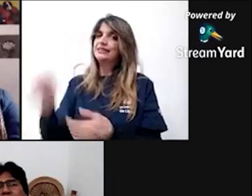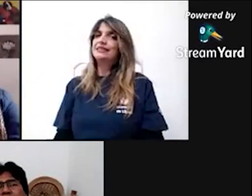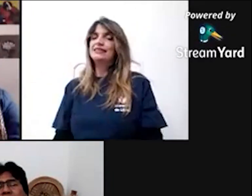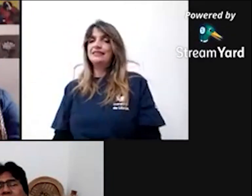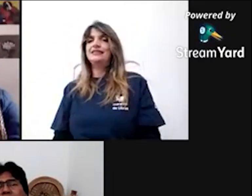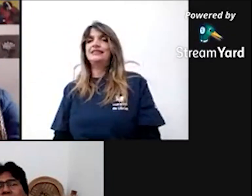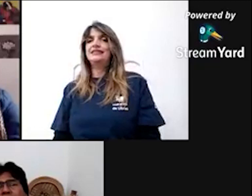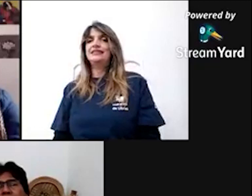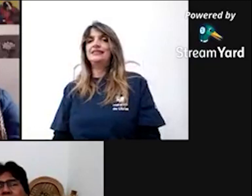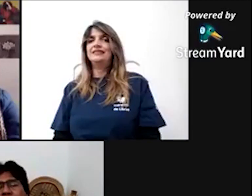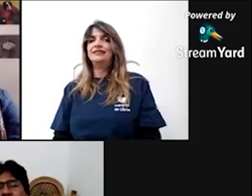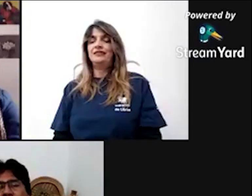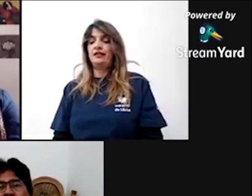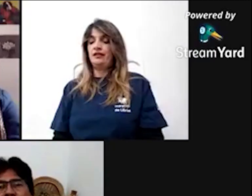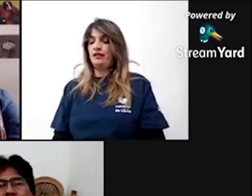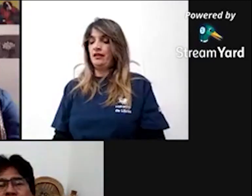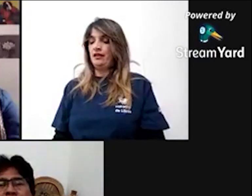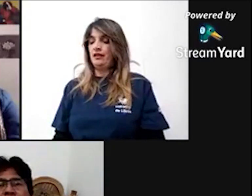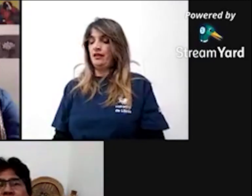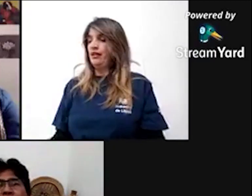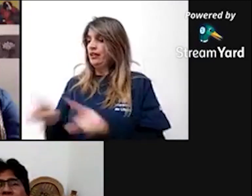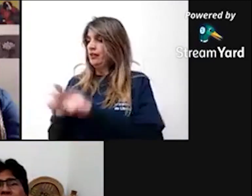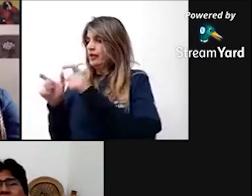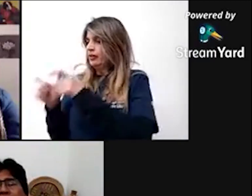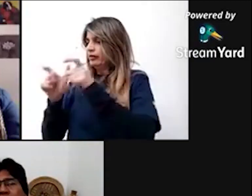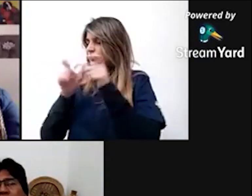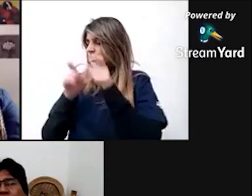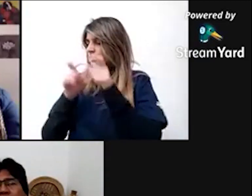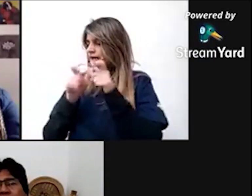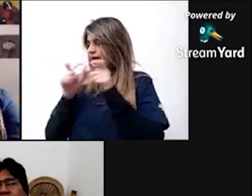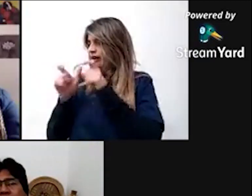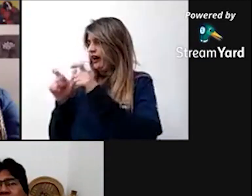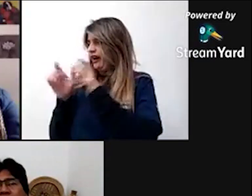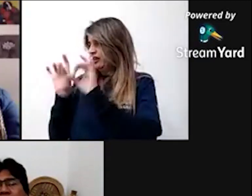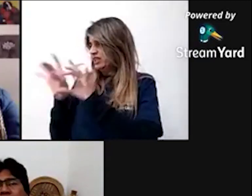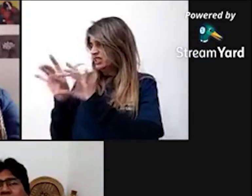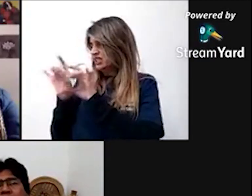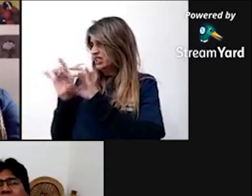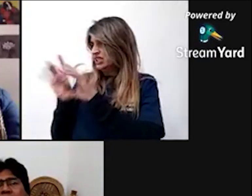inclusive, uma localização. Né?